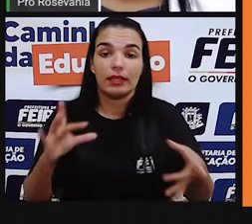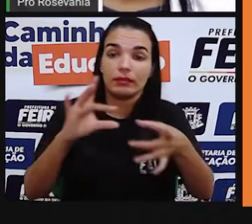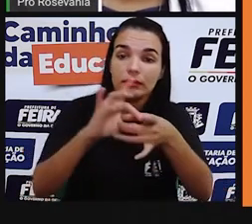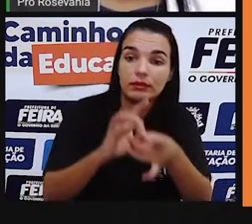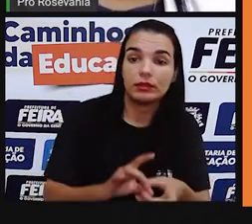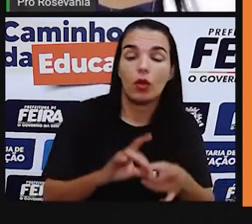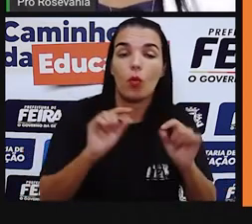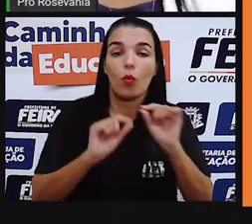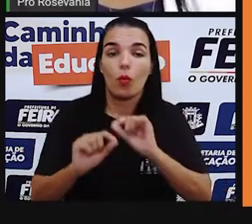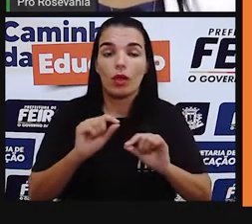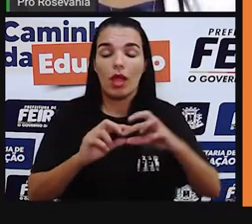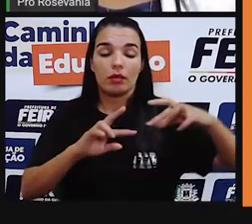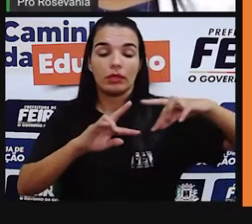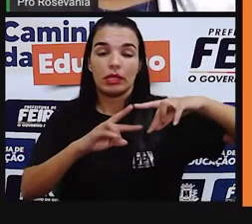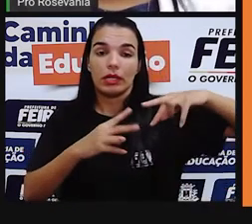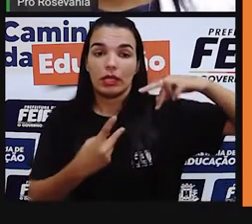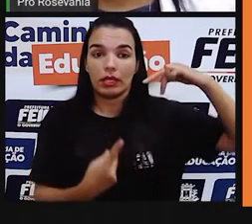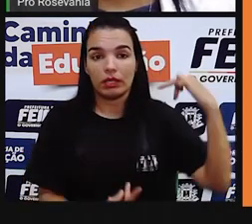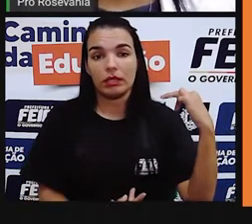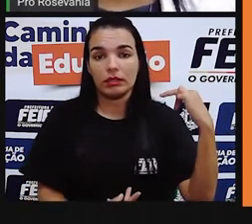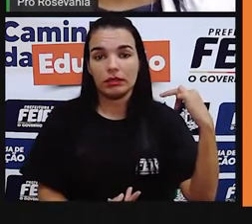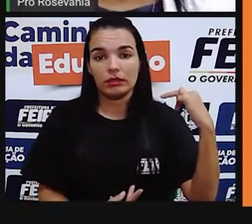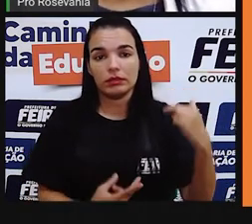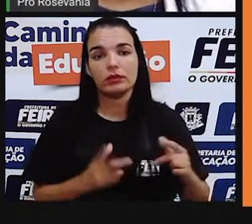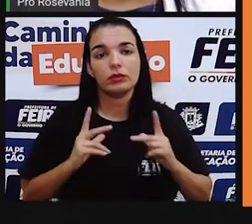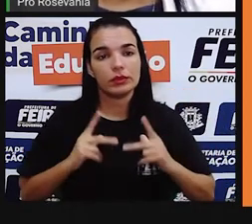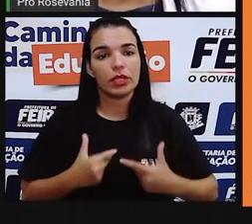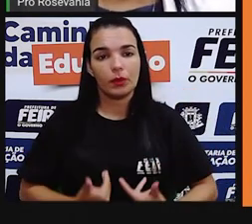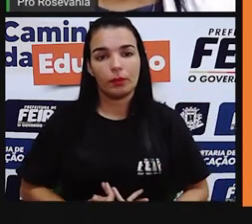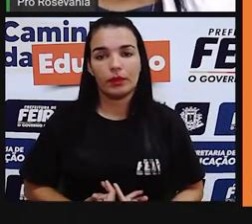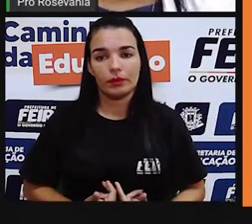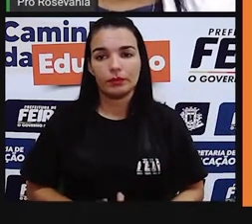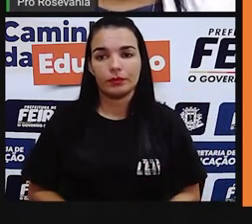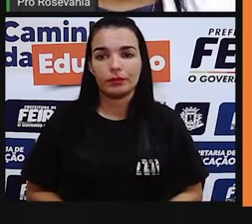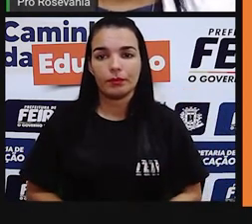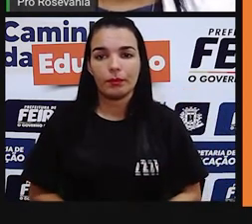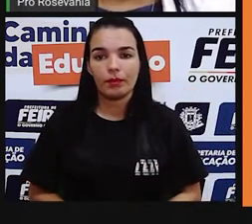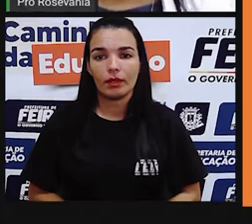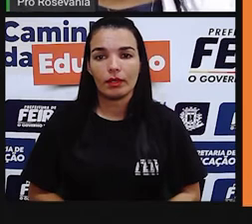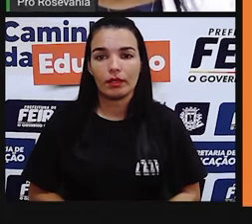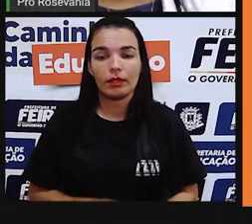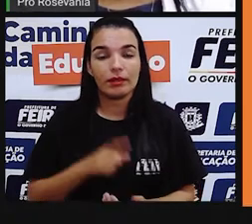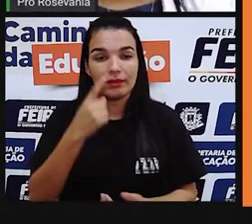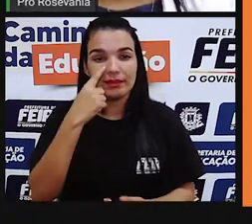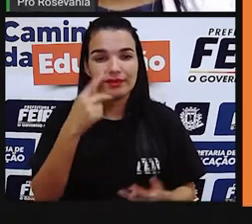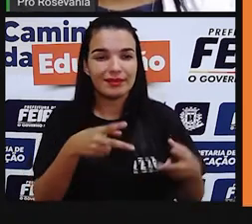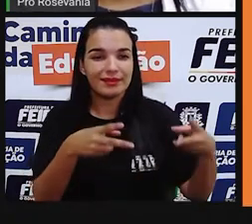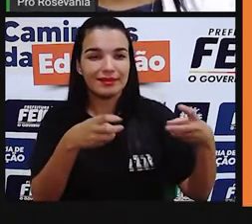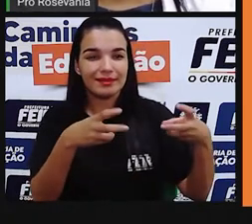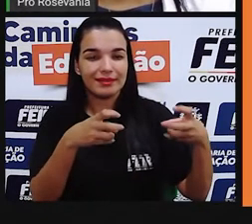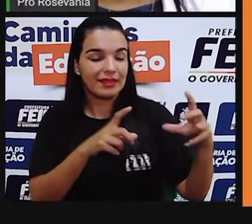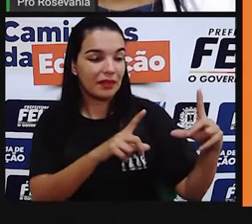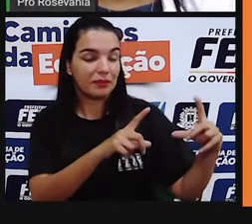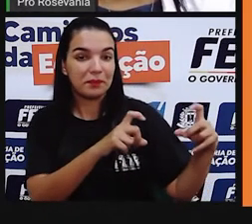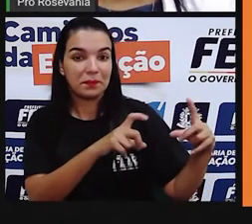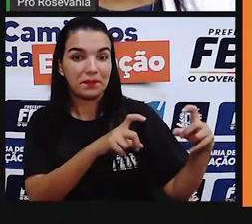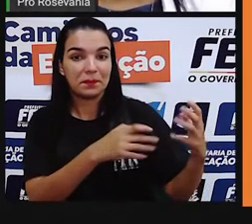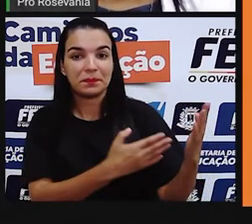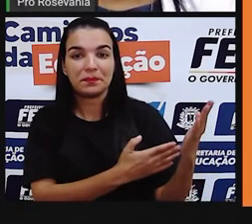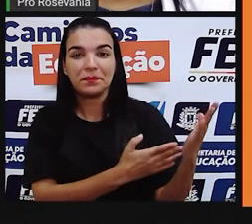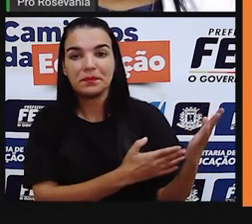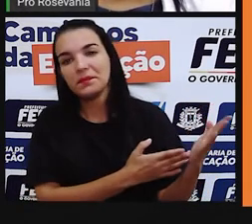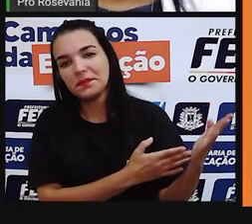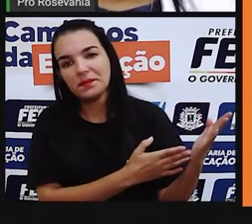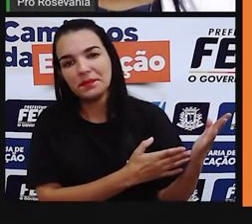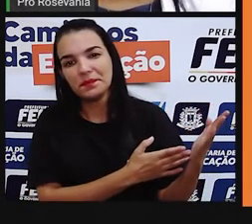da configuração do ser humano. E aí vocês percebem aqui, através, né, da imagem, lábios